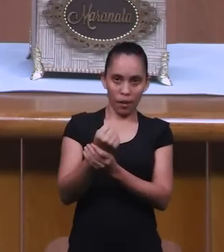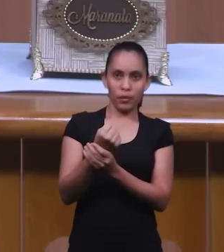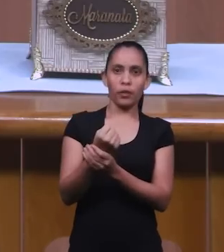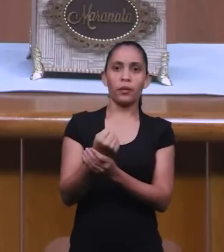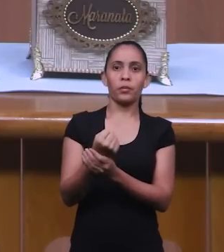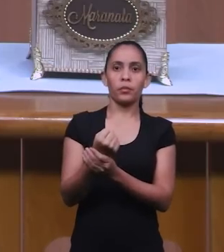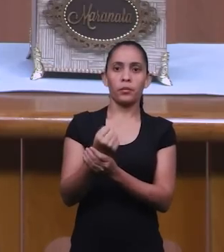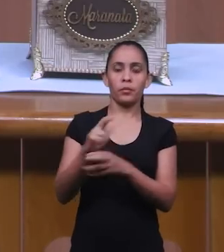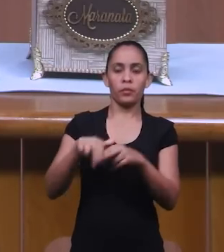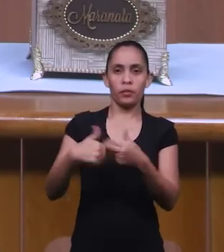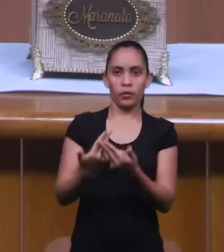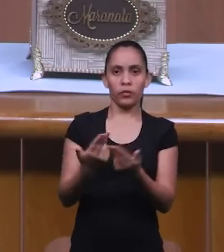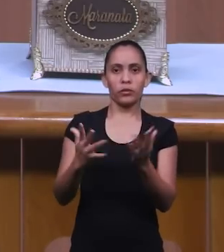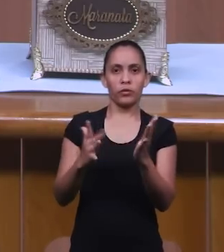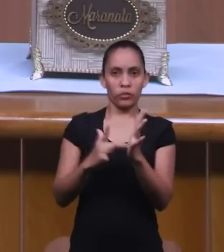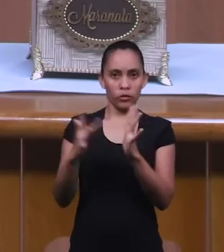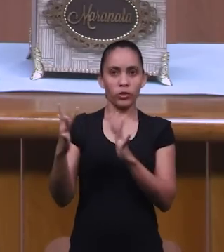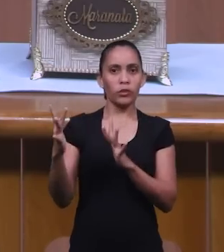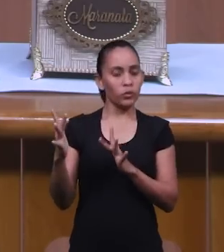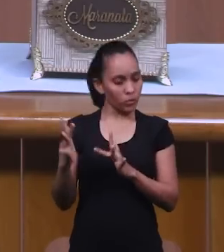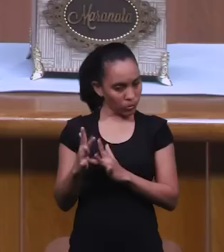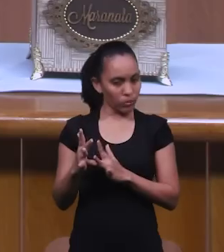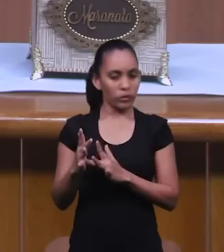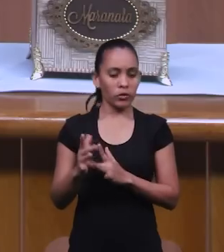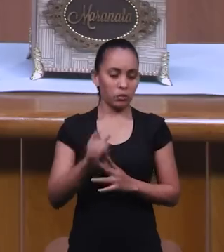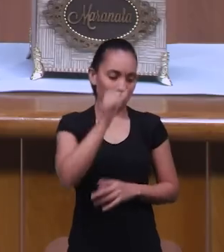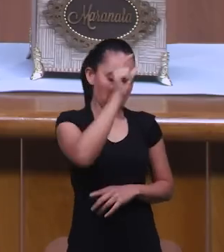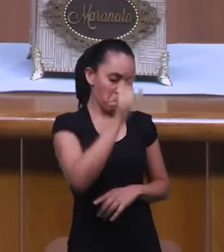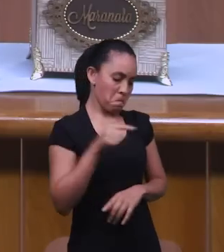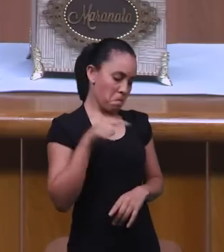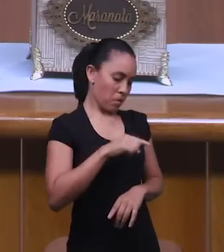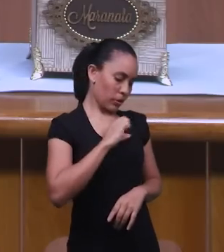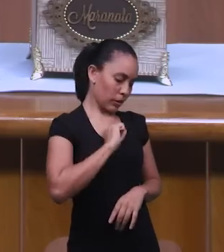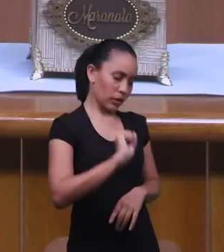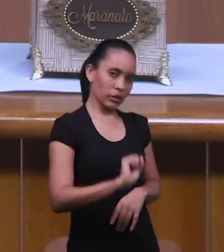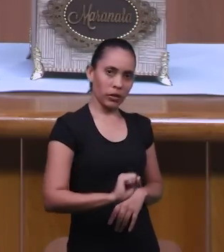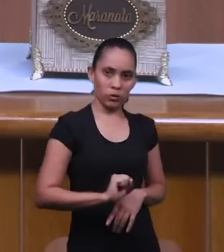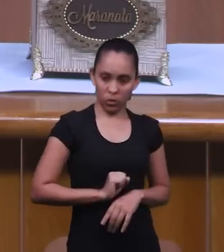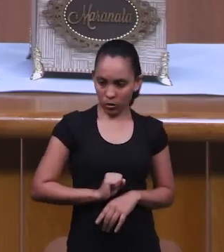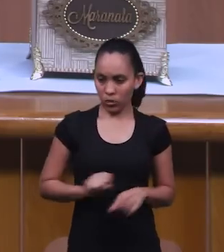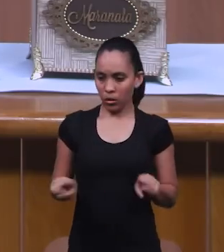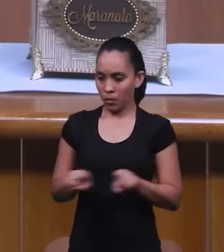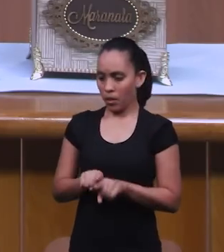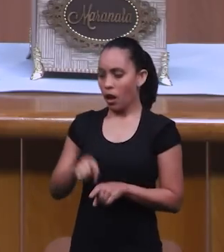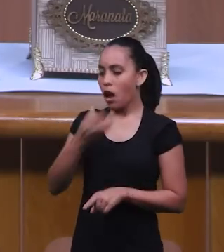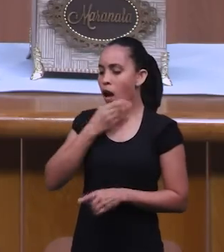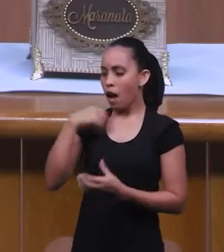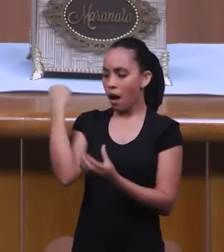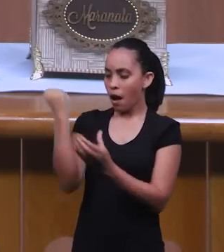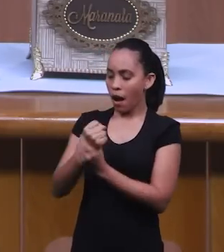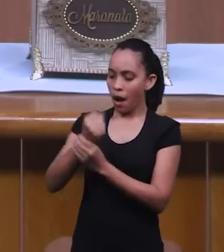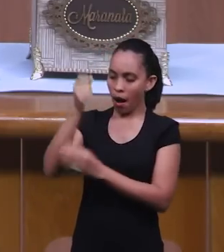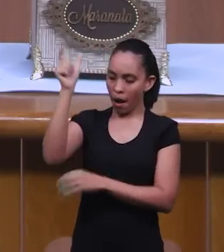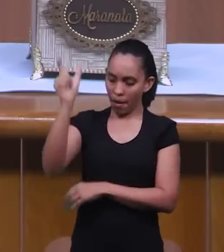Jesus, foi através de Melquisedeque, esse sacerdote. Então Abraão tomou o dízimo de tudo e